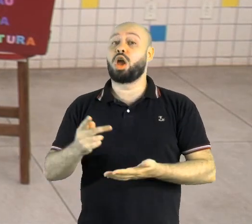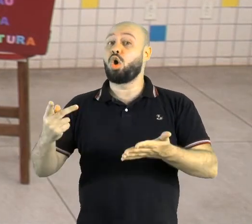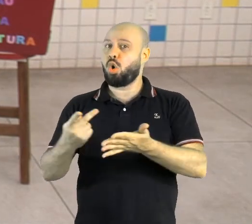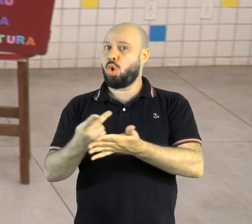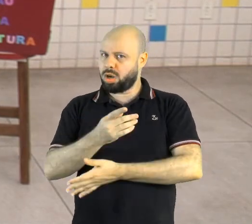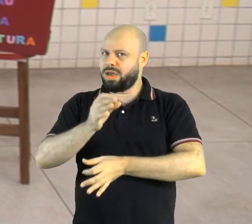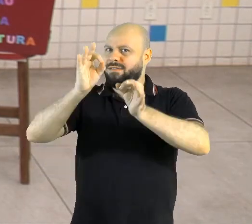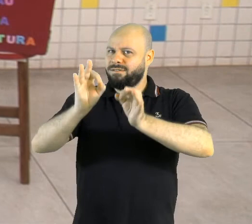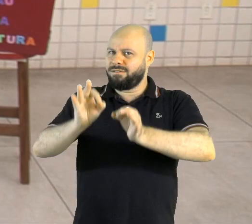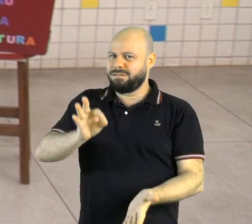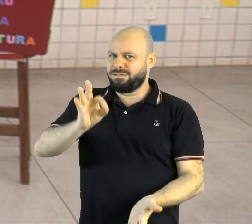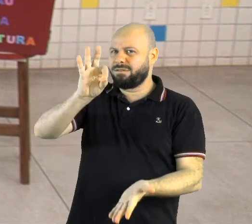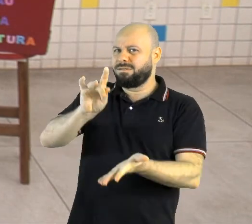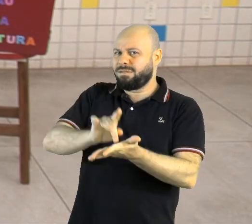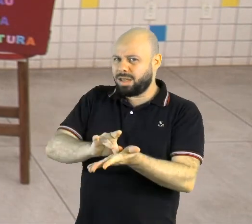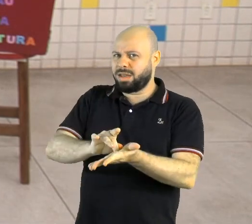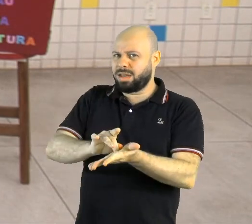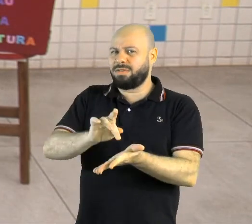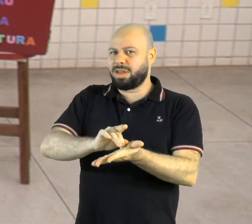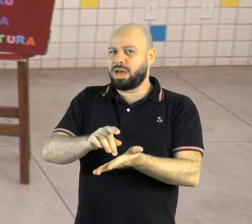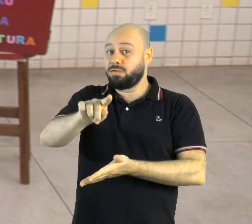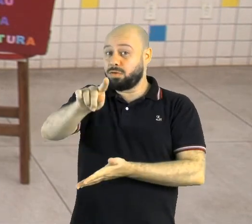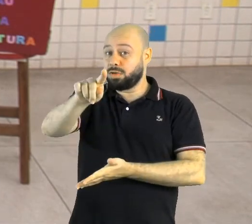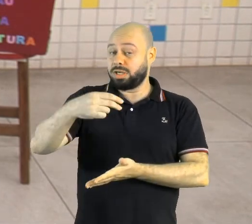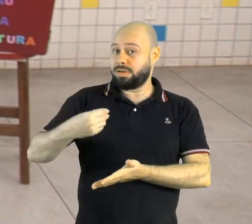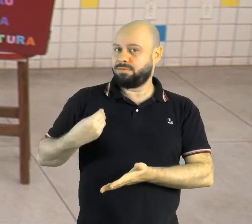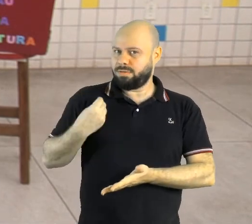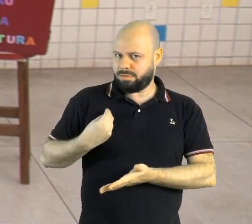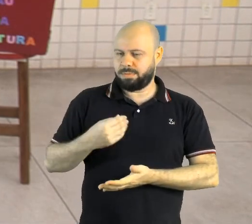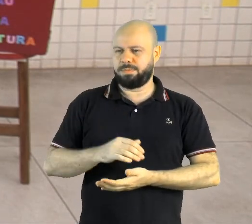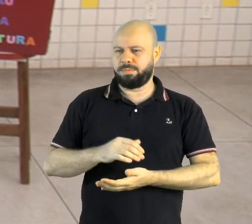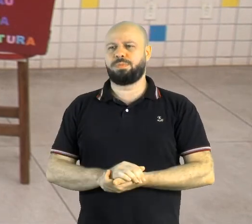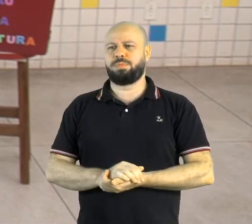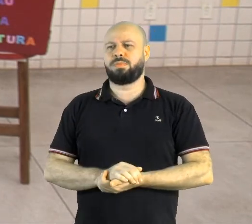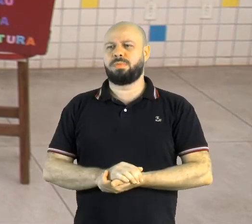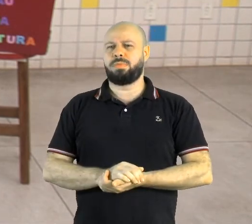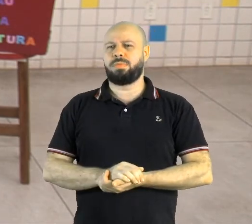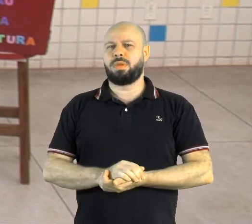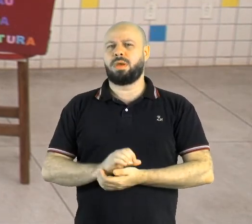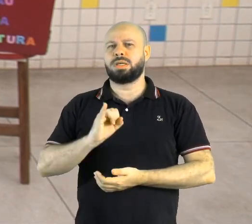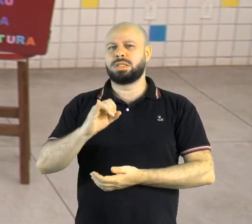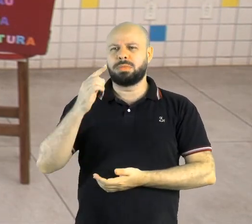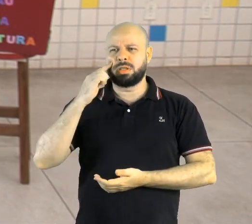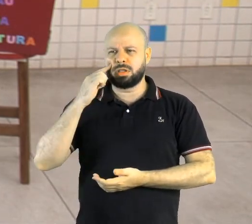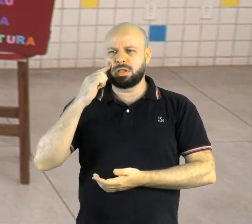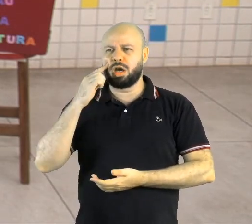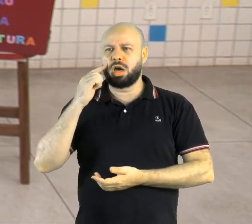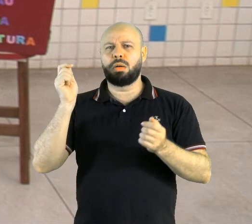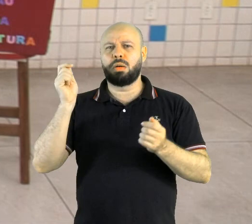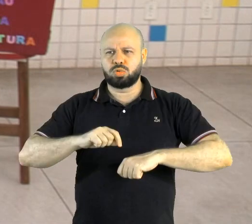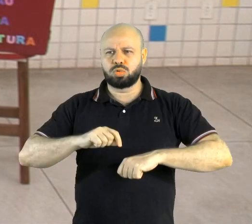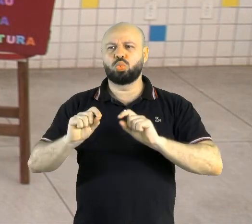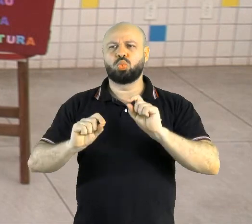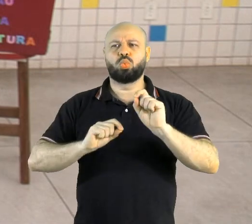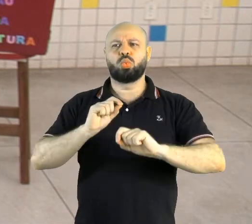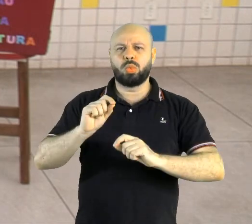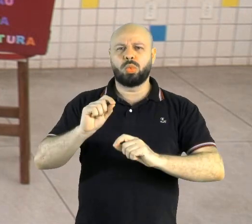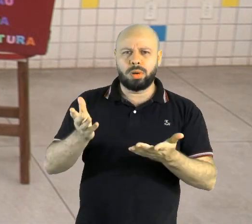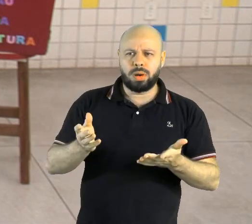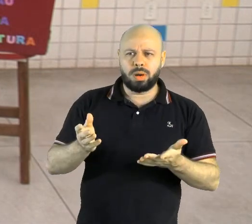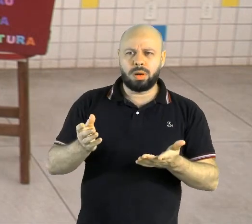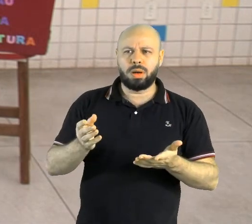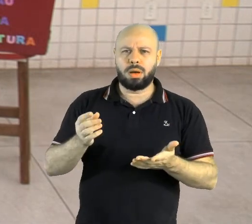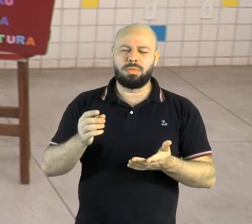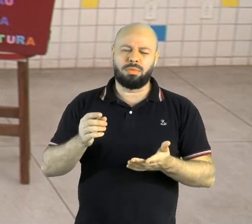você viveu, certo? E se quiser, cole algumas fotos, se tiver, a mamãe deixar, permitir, cole